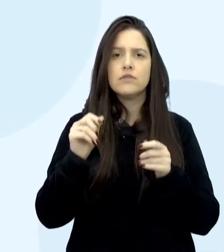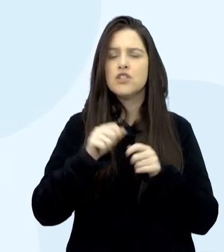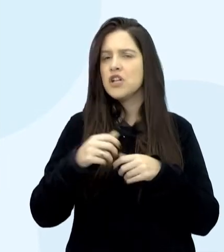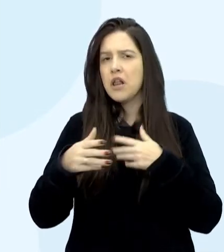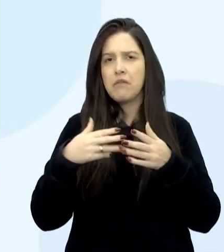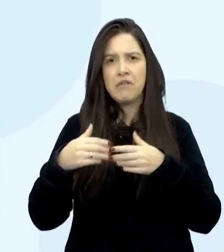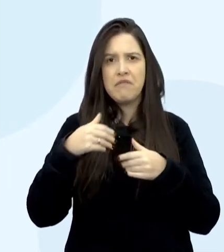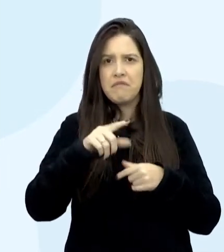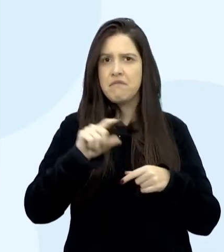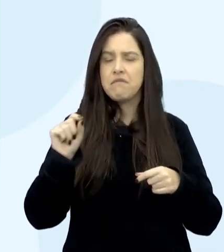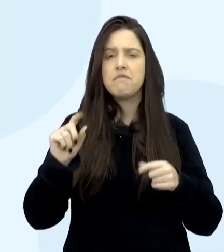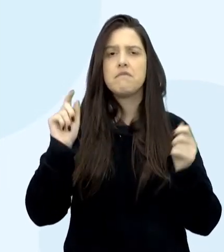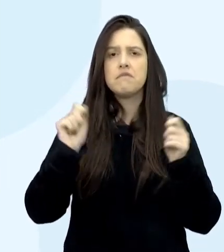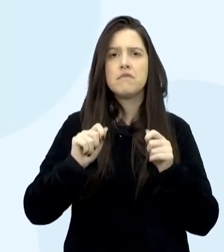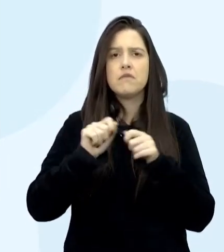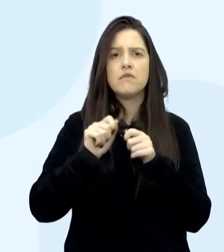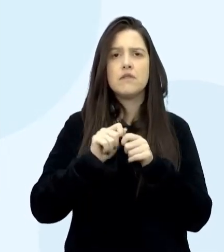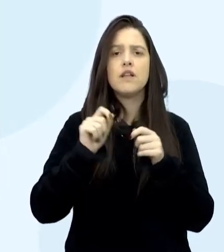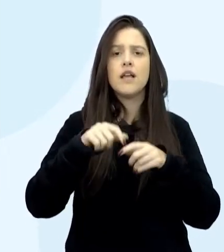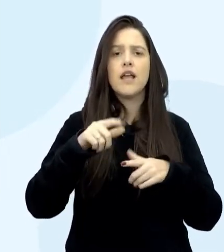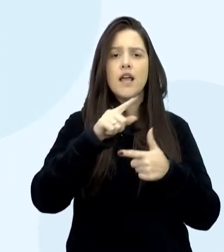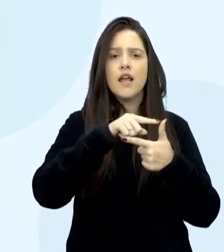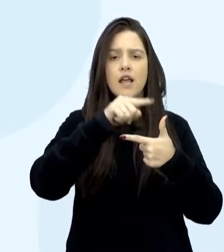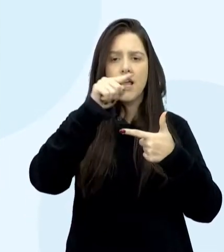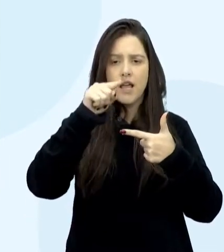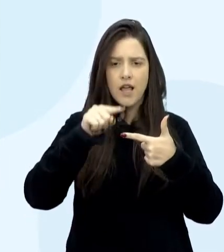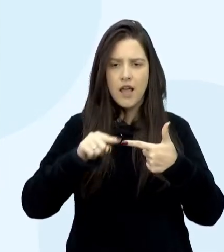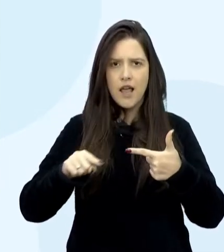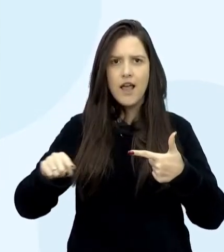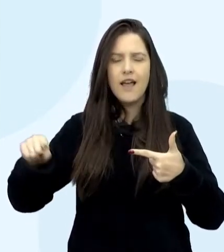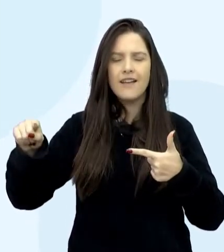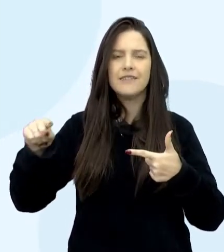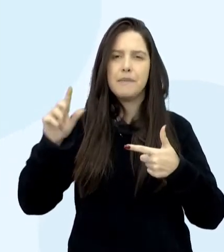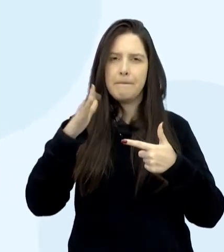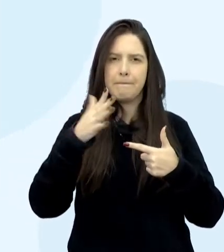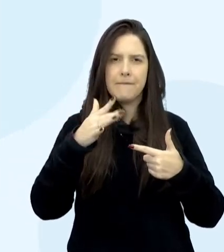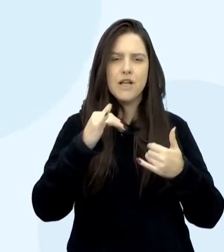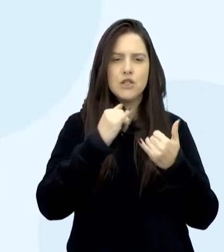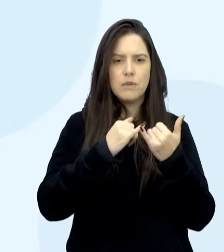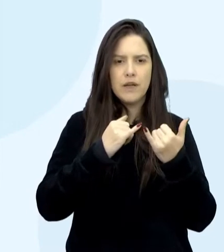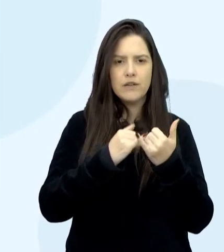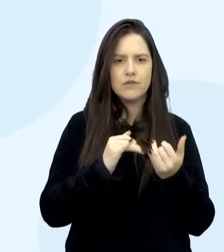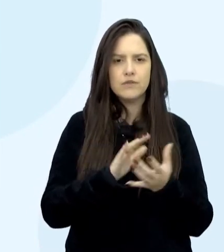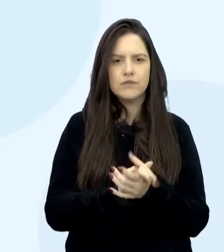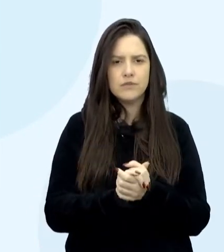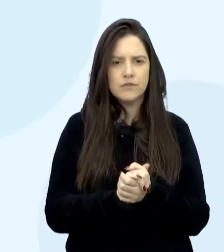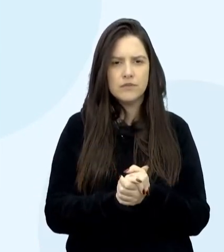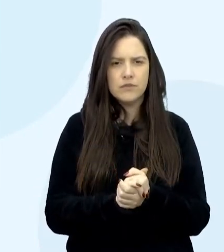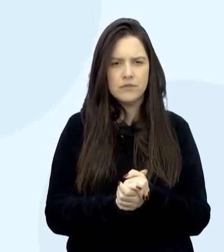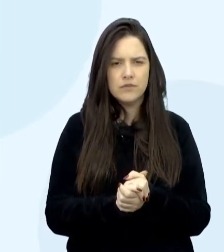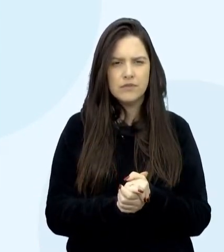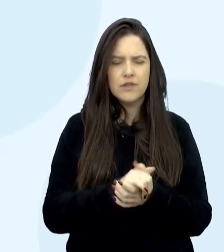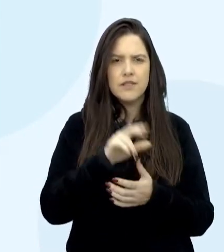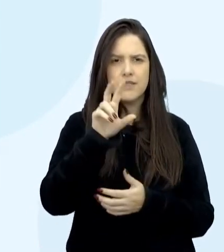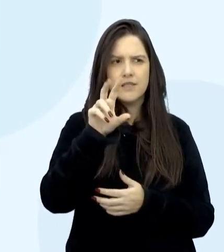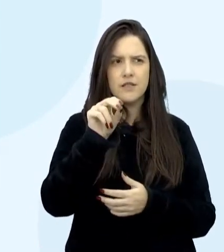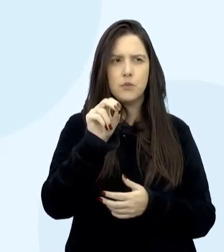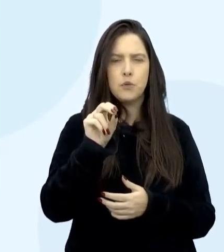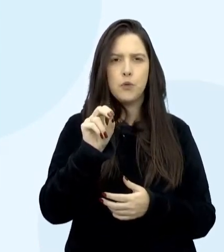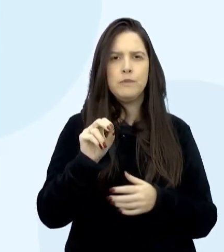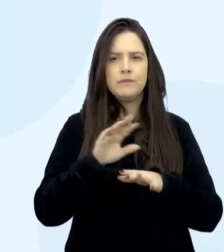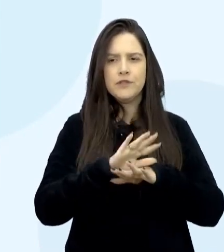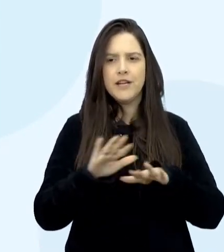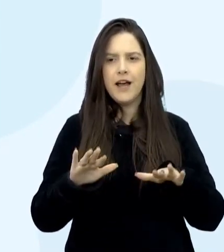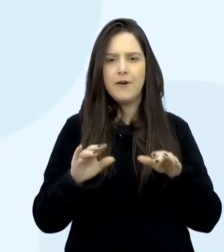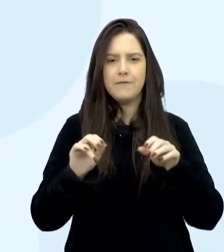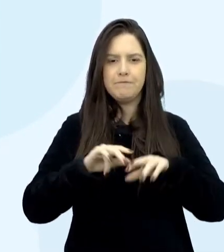for, esta amostra caiu pela metade, então aqui é mais ou menos 50, né? 50%. Passado mais uma unidade